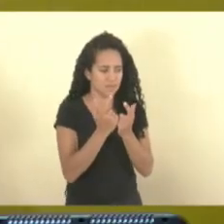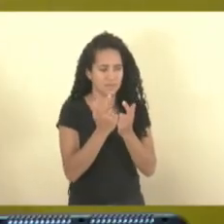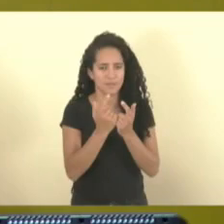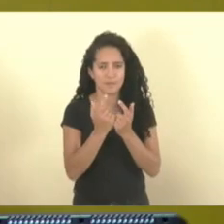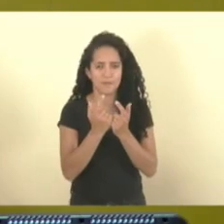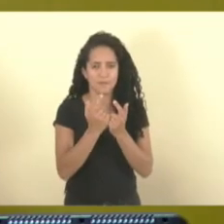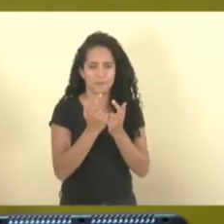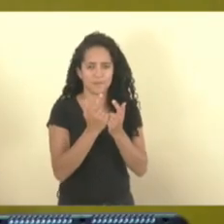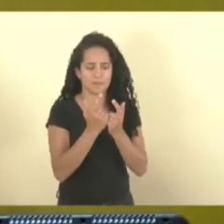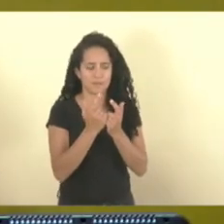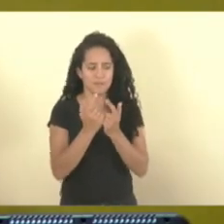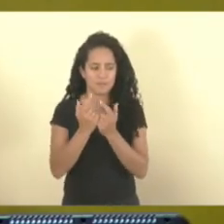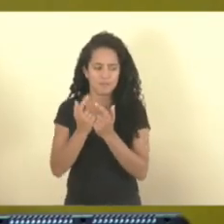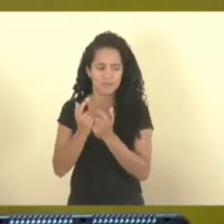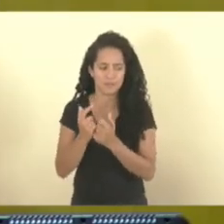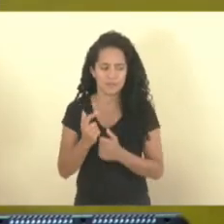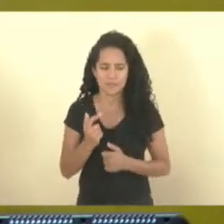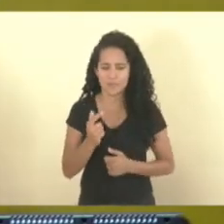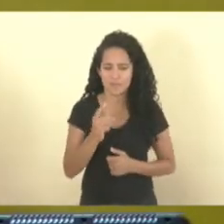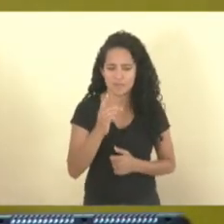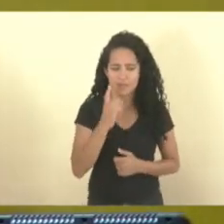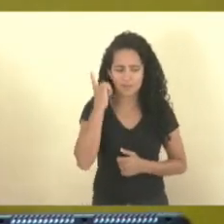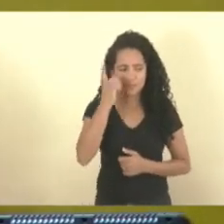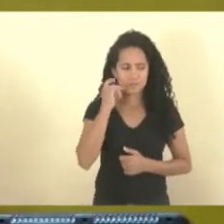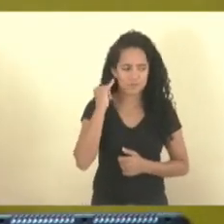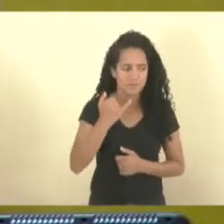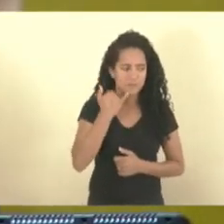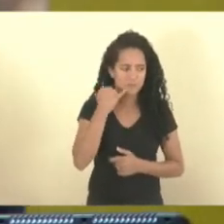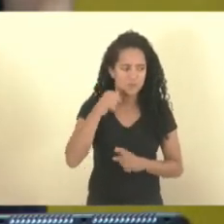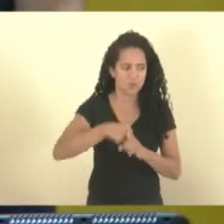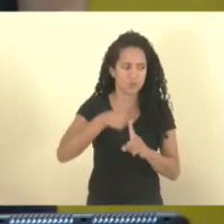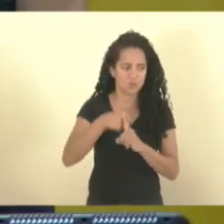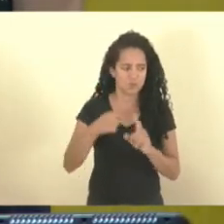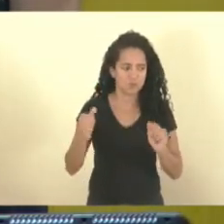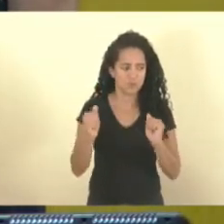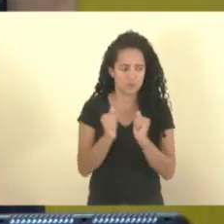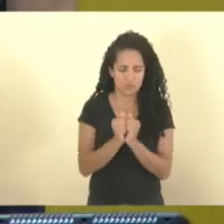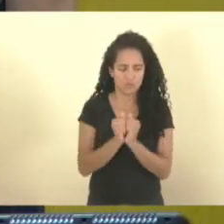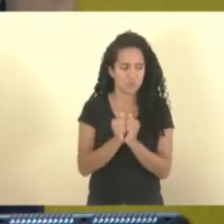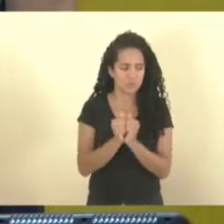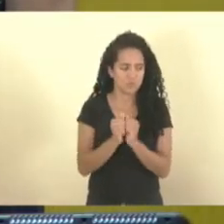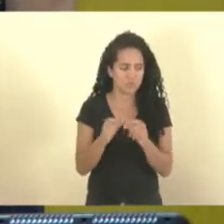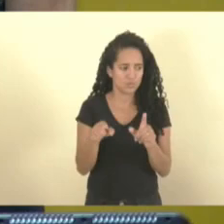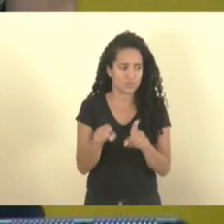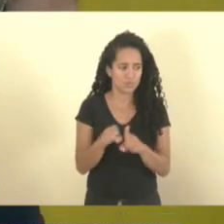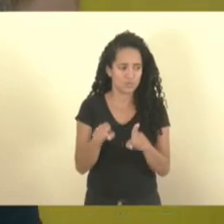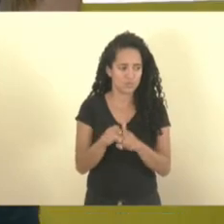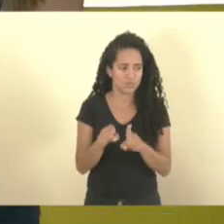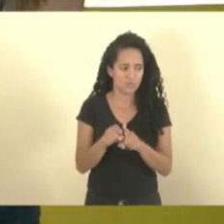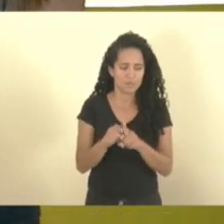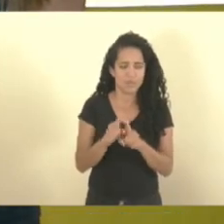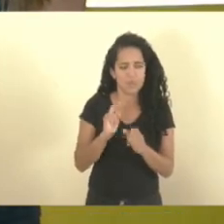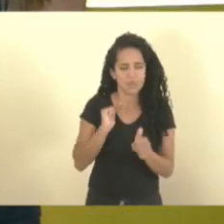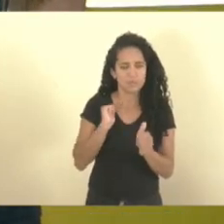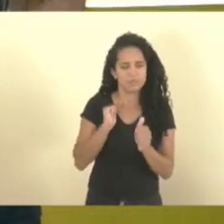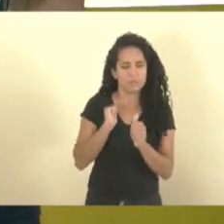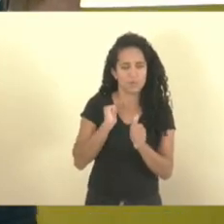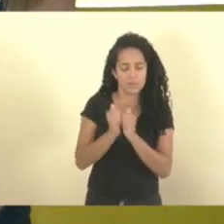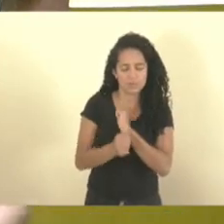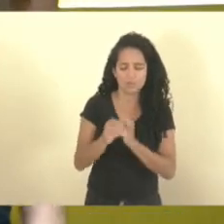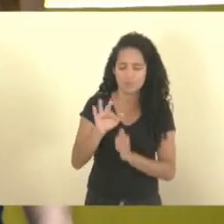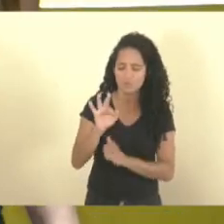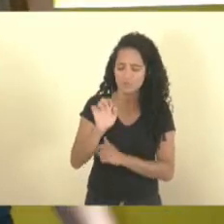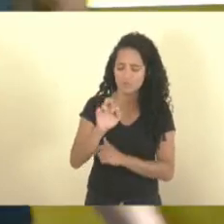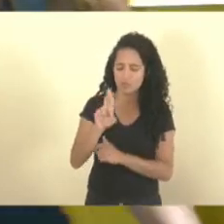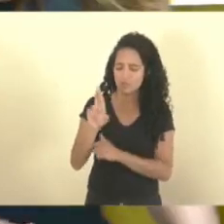deputada Janete, que sempre esteve junto nas lutas dos ferroviários e também com a desportiva ferroviária. É uma